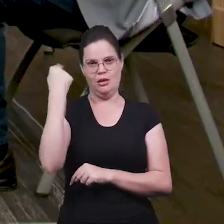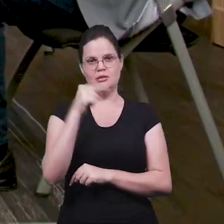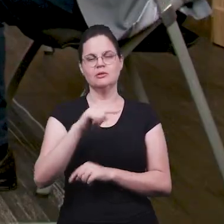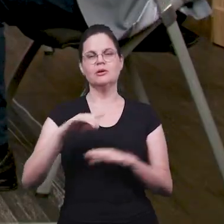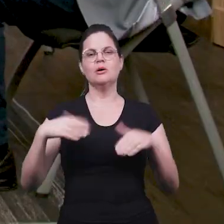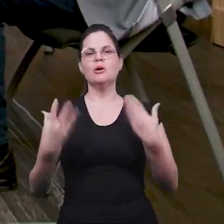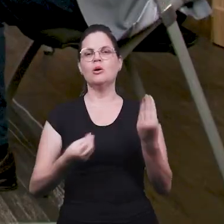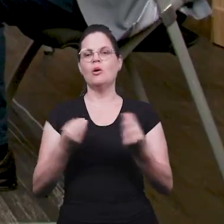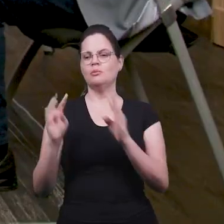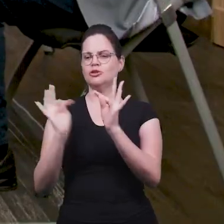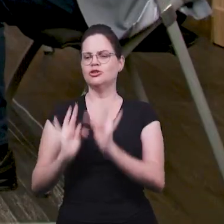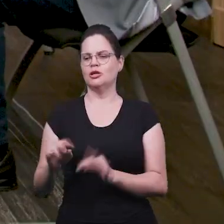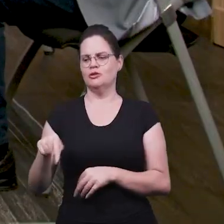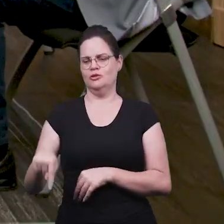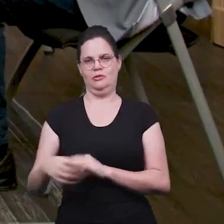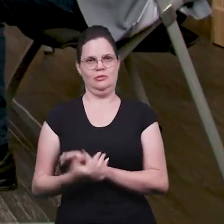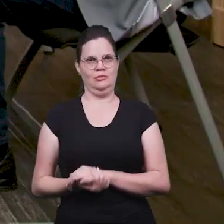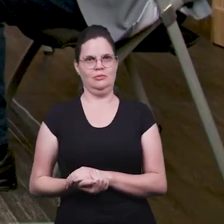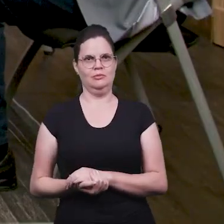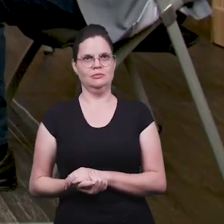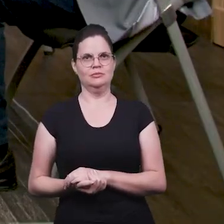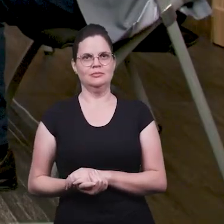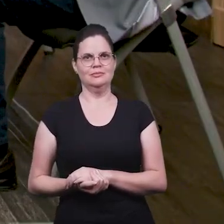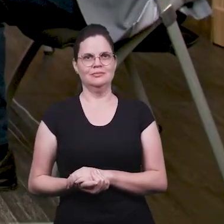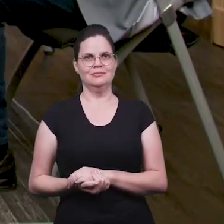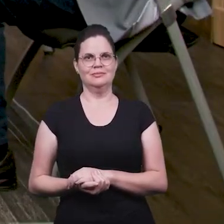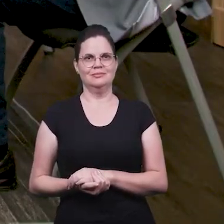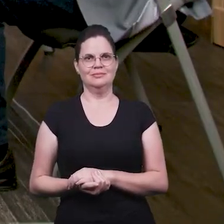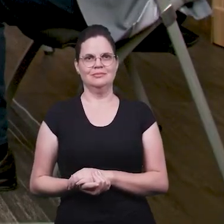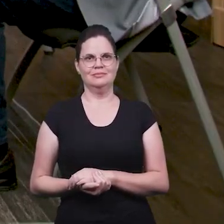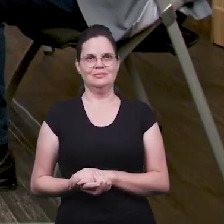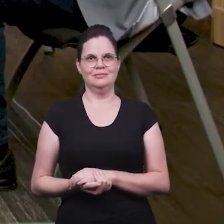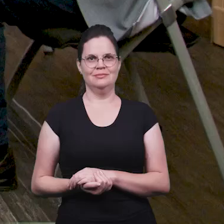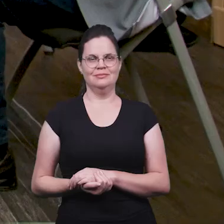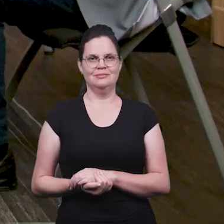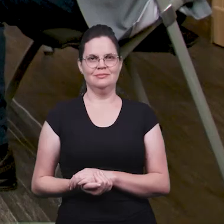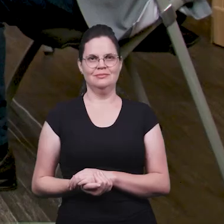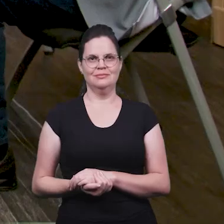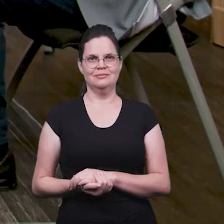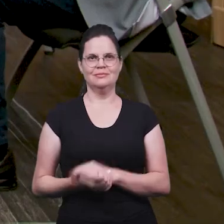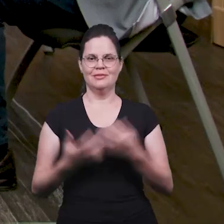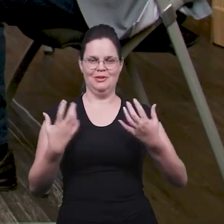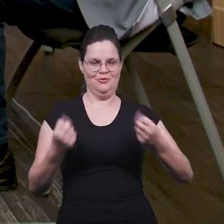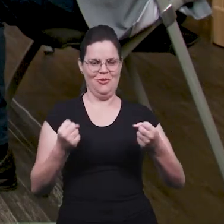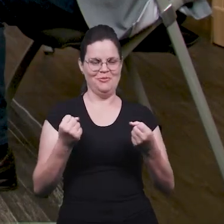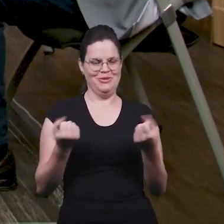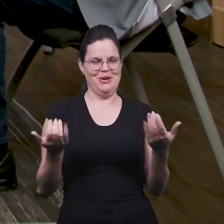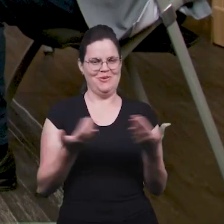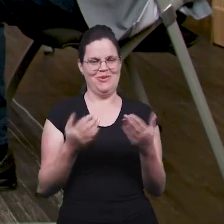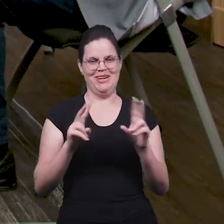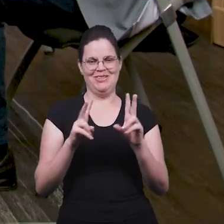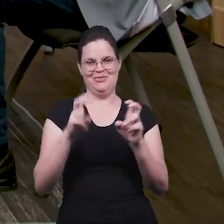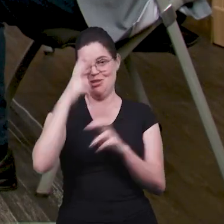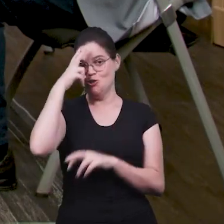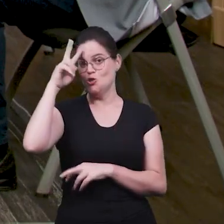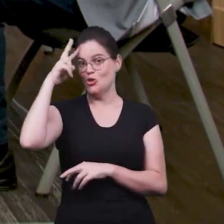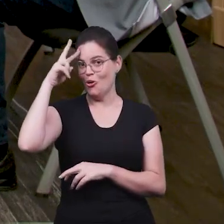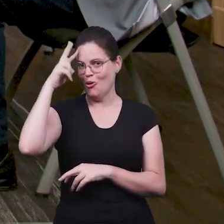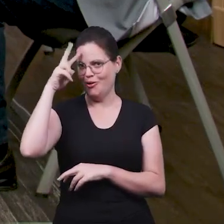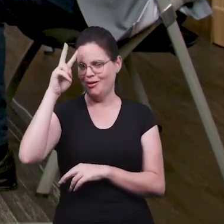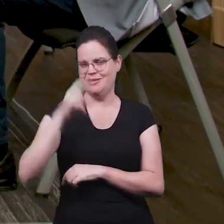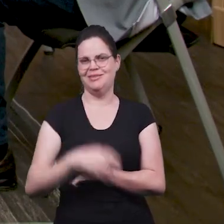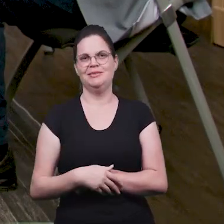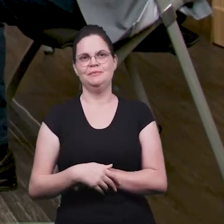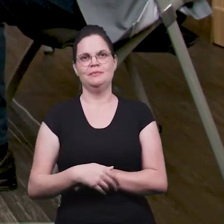anos. Edson, em que momento a gente vê o período de Tiatira? Vamos falar então um pouco